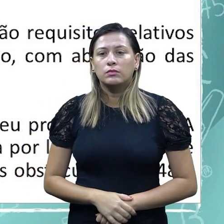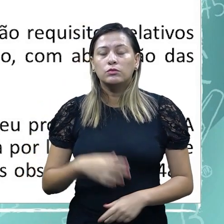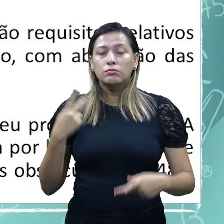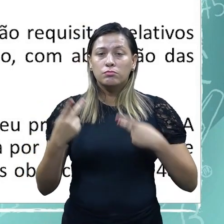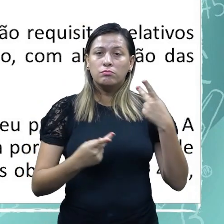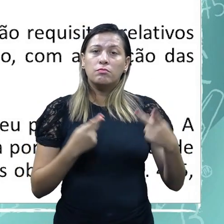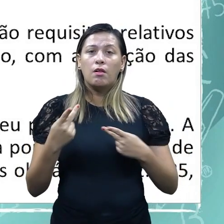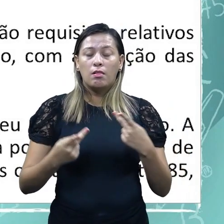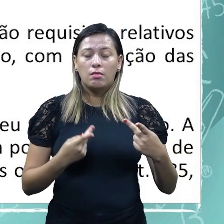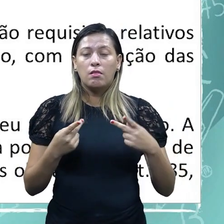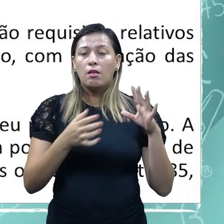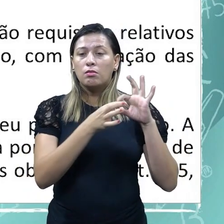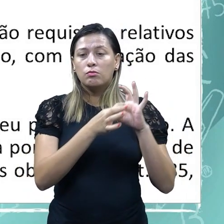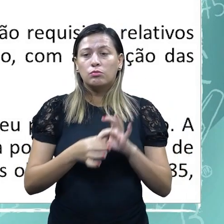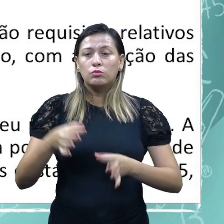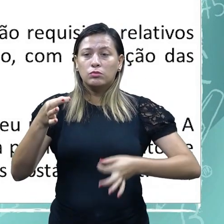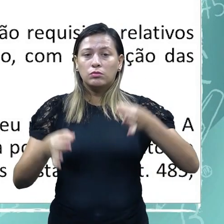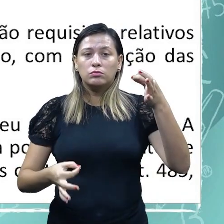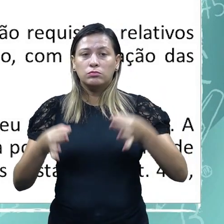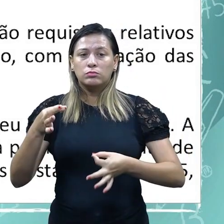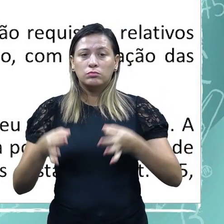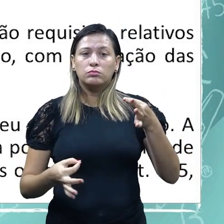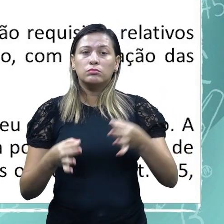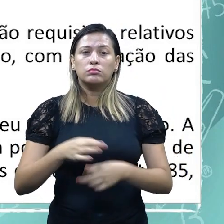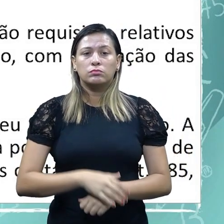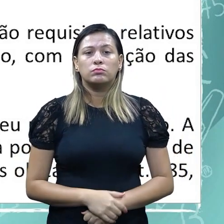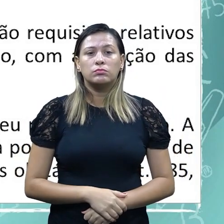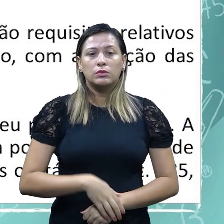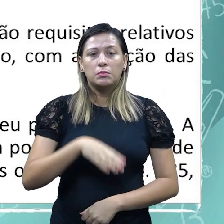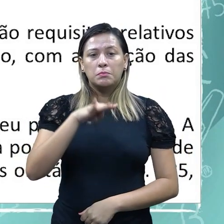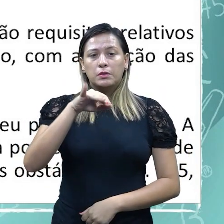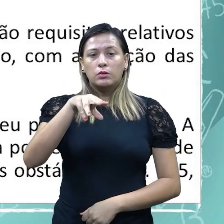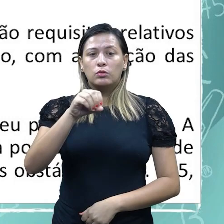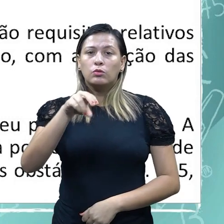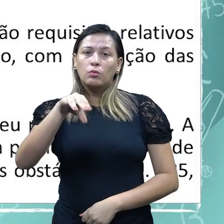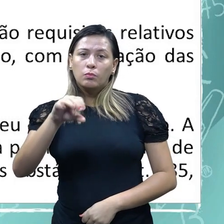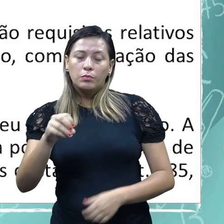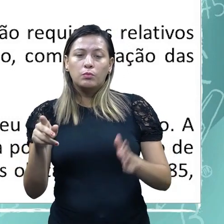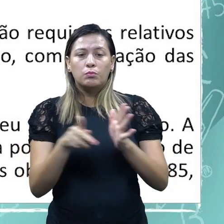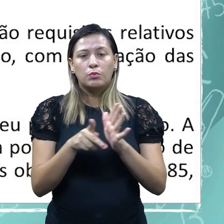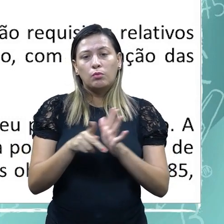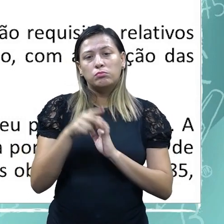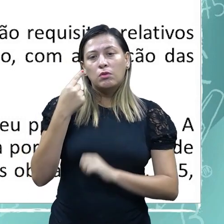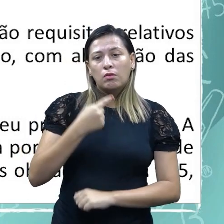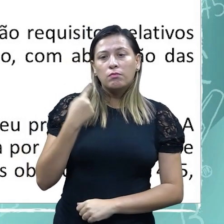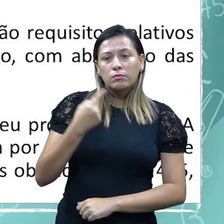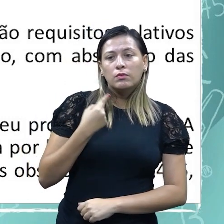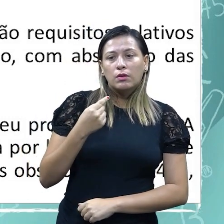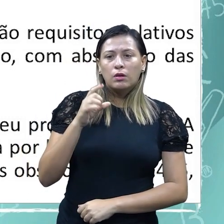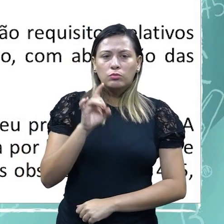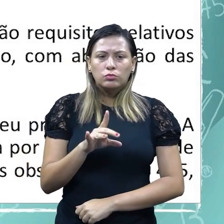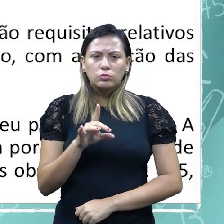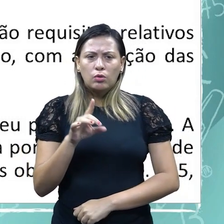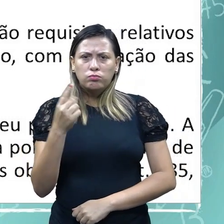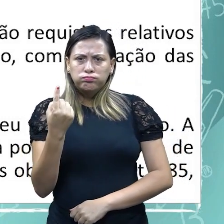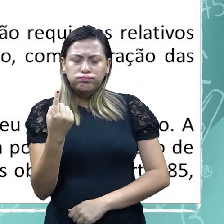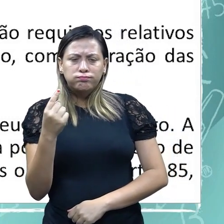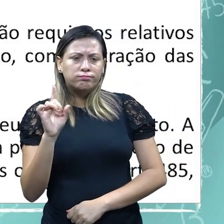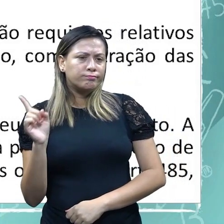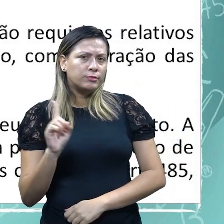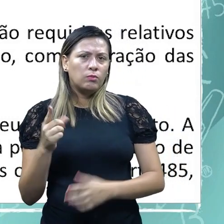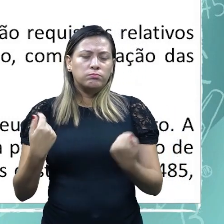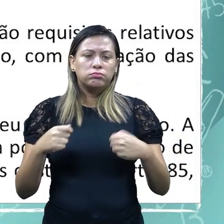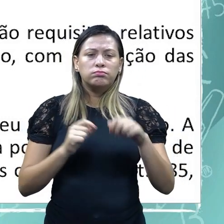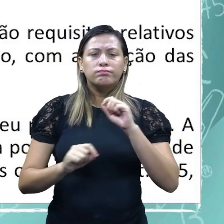você adquire a integração do binômio parte a advogado. Não basta um desses elementos para configurá-lo. Então é preciso